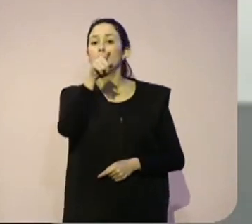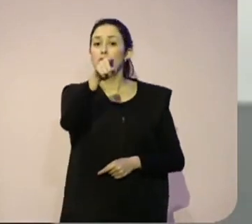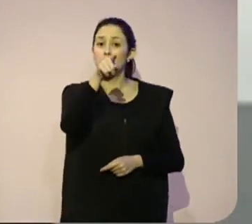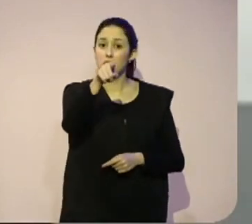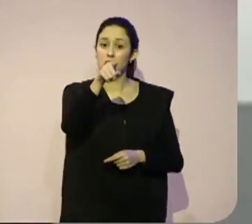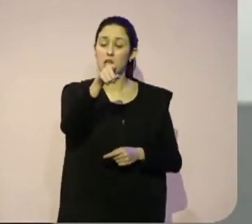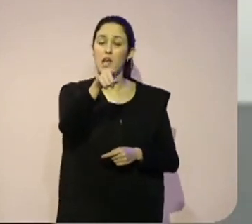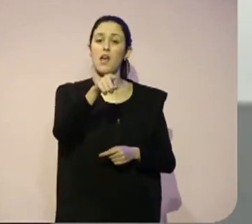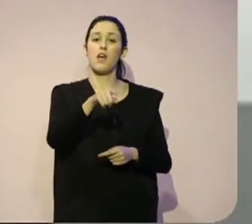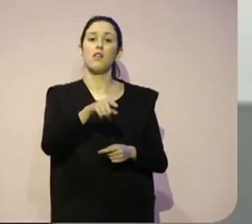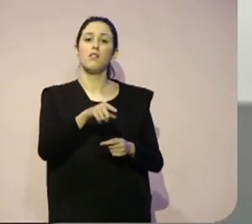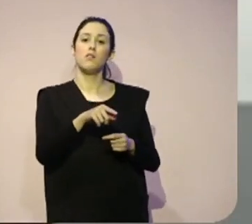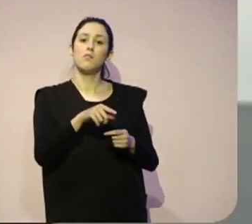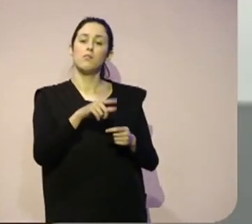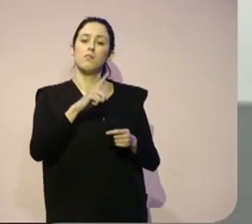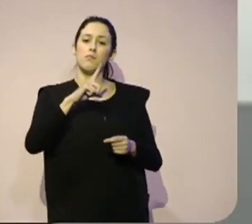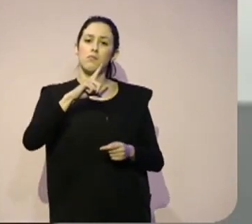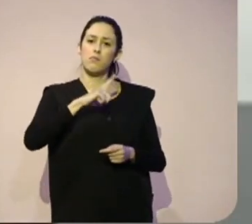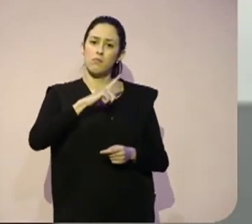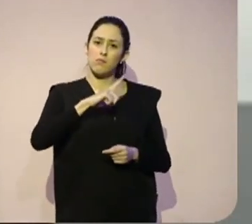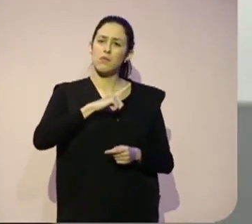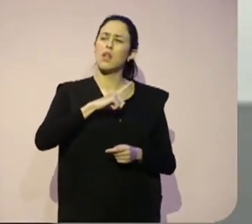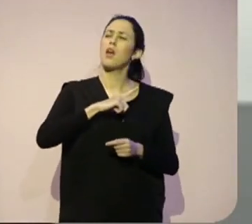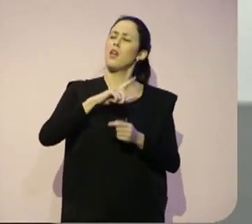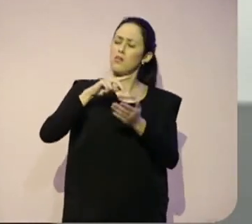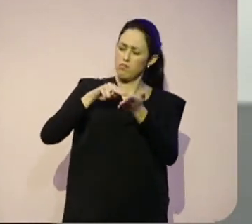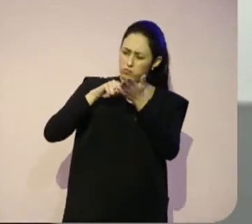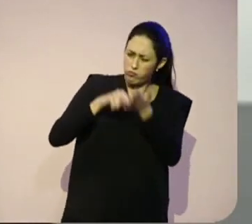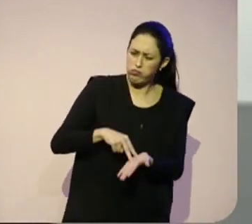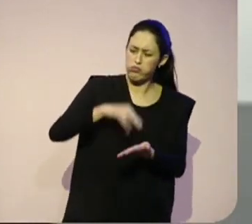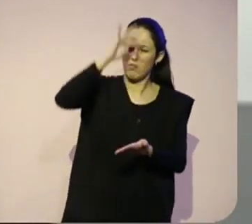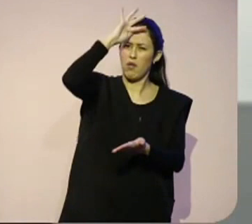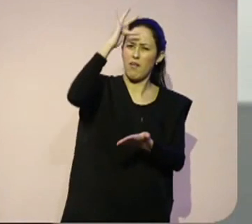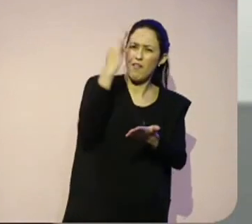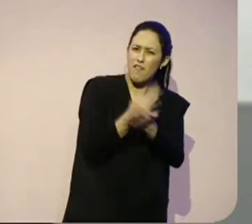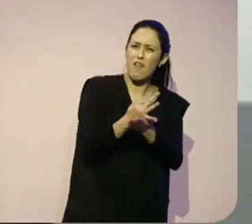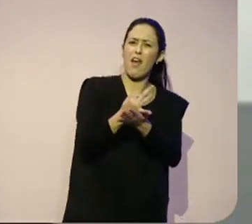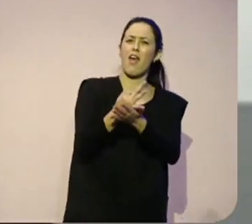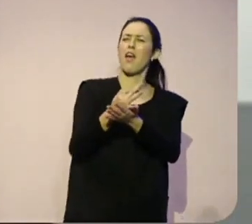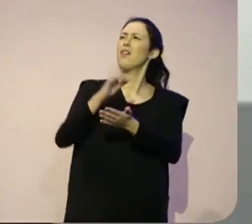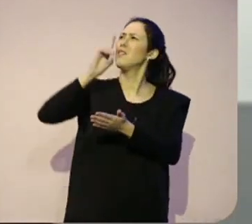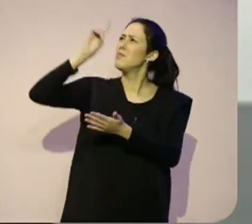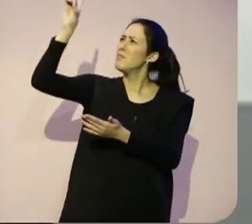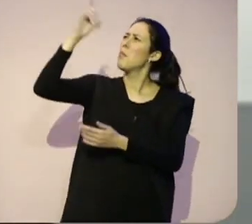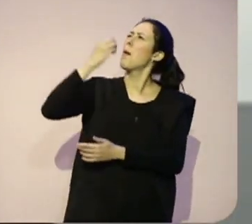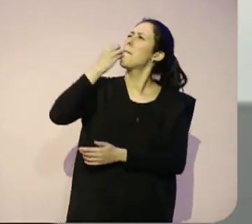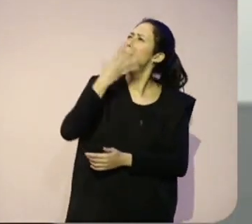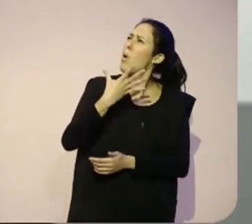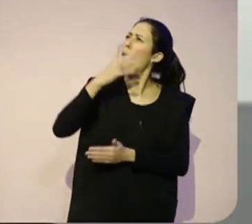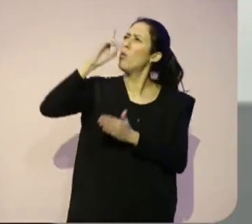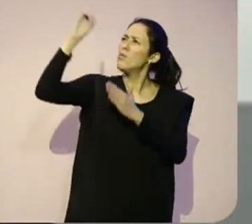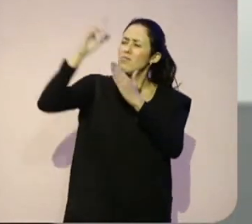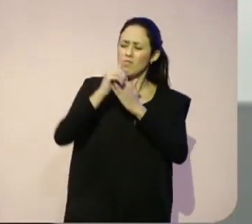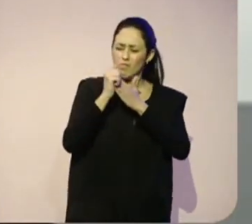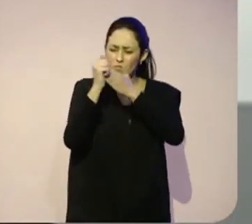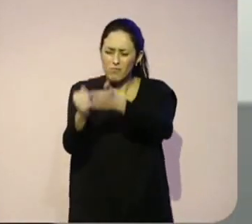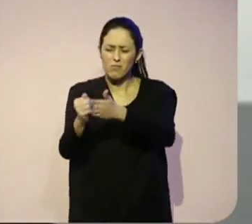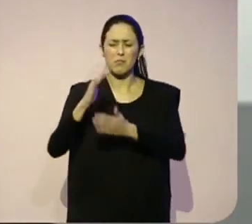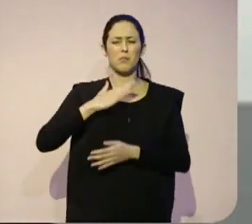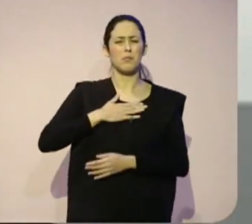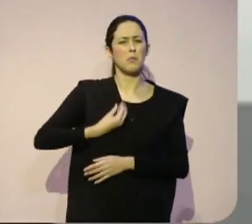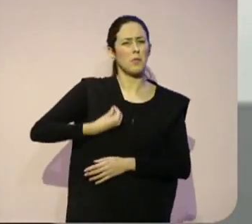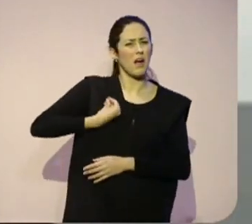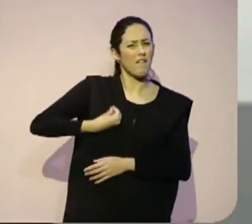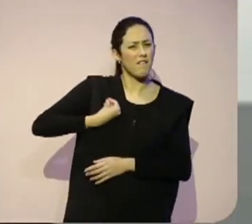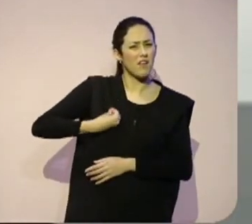na fé e sabendo que o Senhor é bom e nos conduz dia após dia para o centro da sua